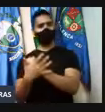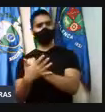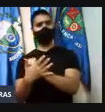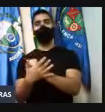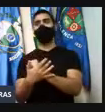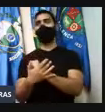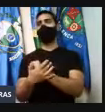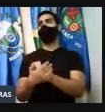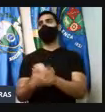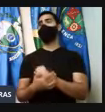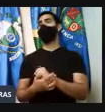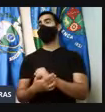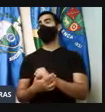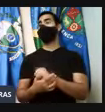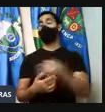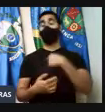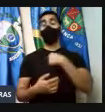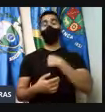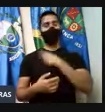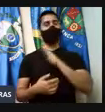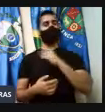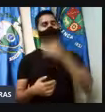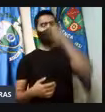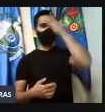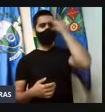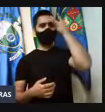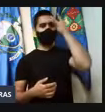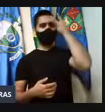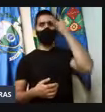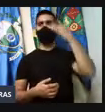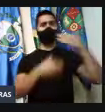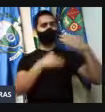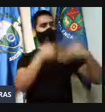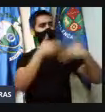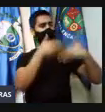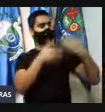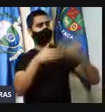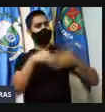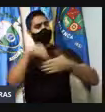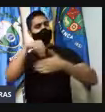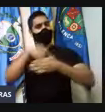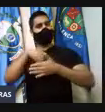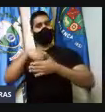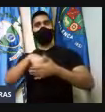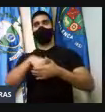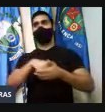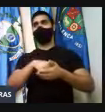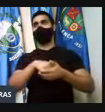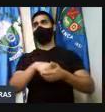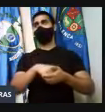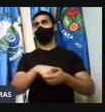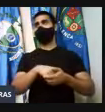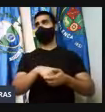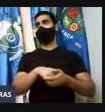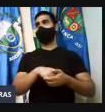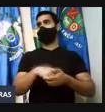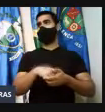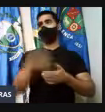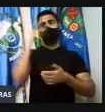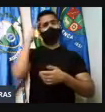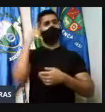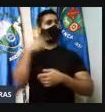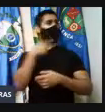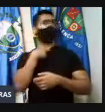Eu fui uma pessoa que esse processo eleitoral, a meu ver, não deveria ter existido por conta